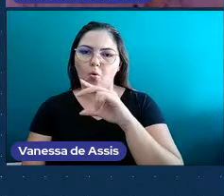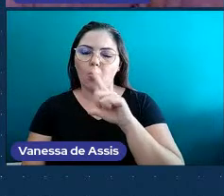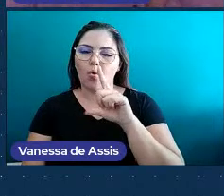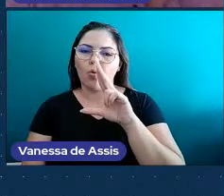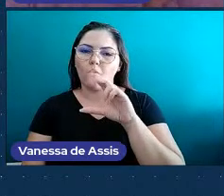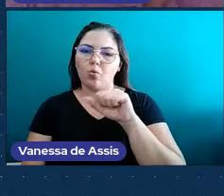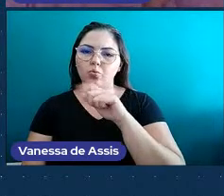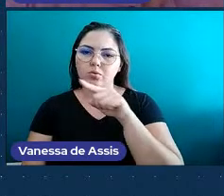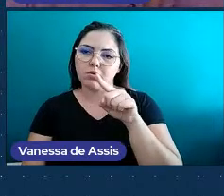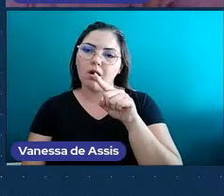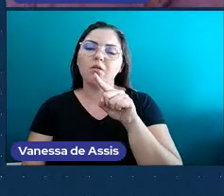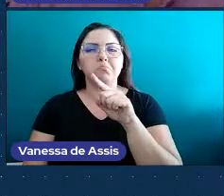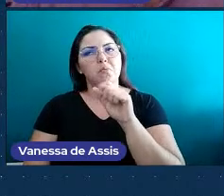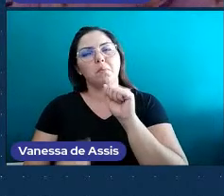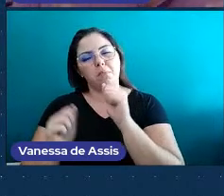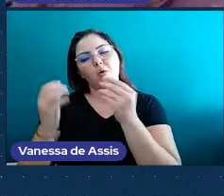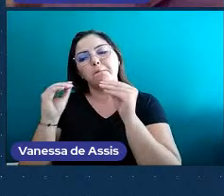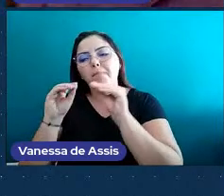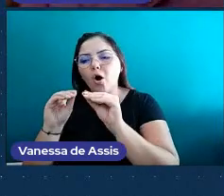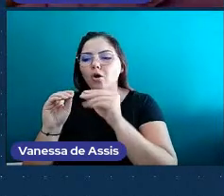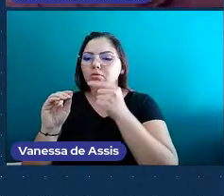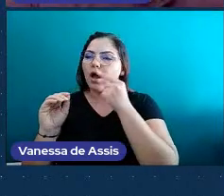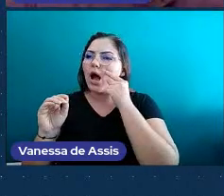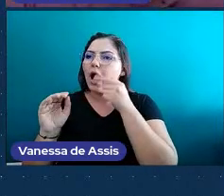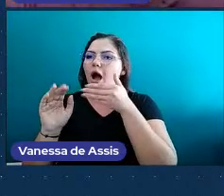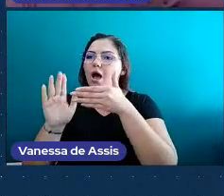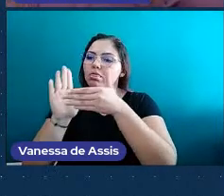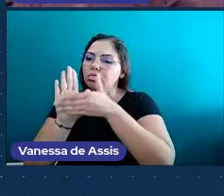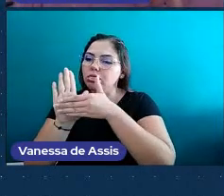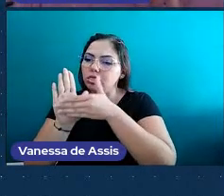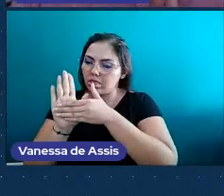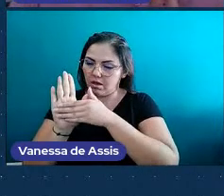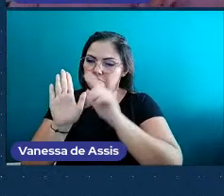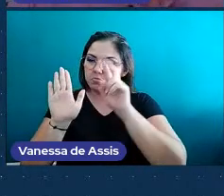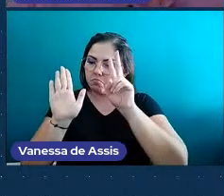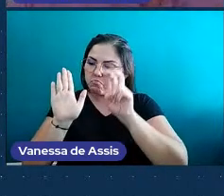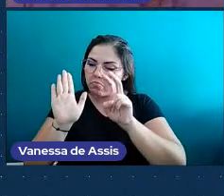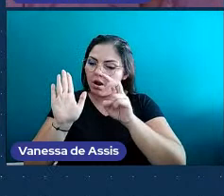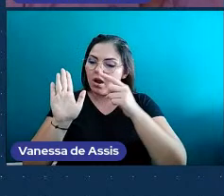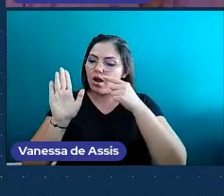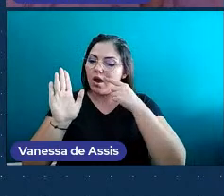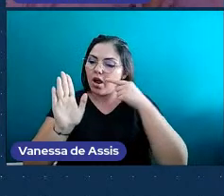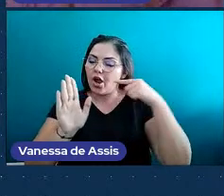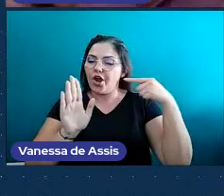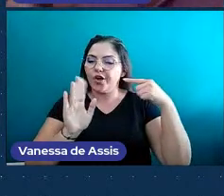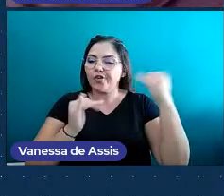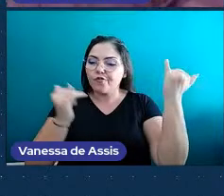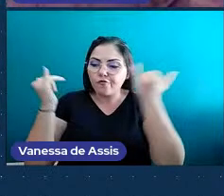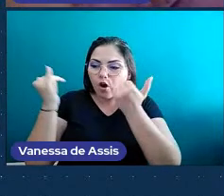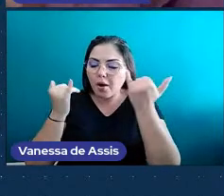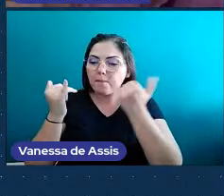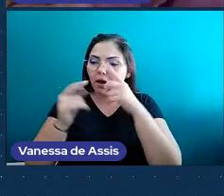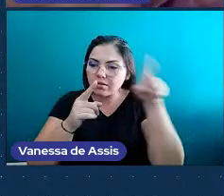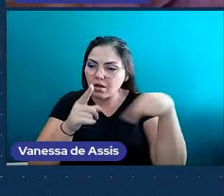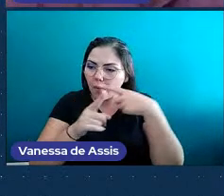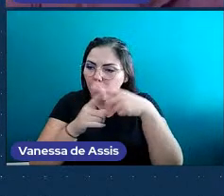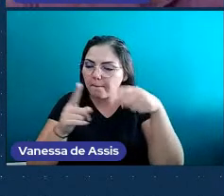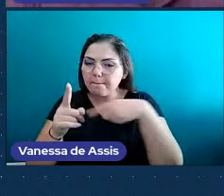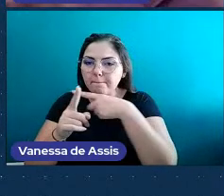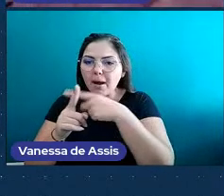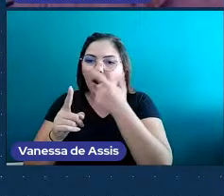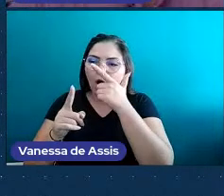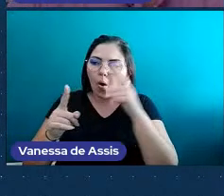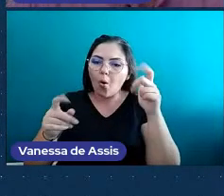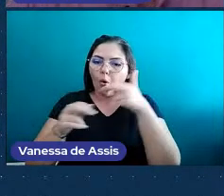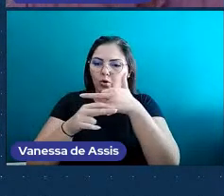fazendo nesta pesquisa. Mas que, porque você tinha traçado alguns objetivos, o seu compromisso é no